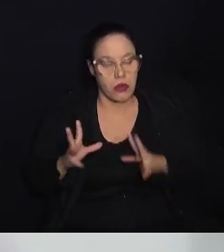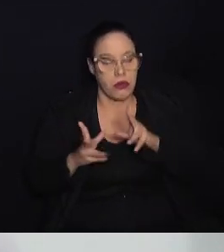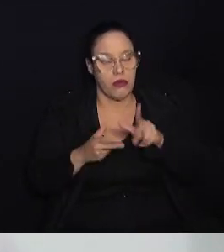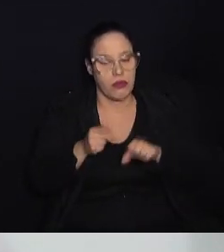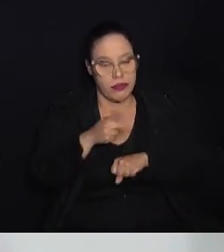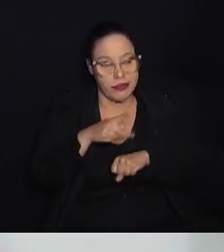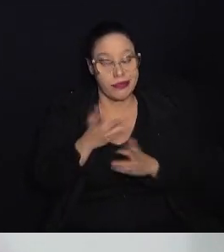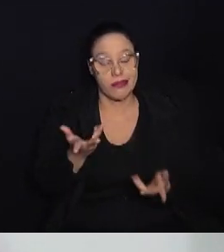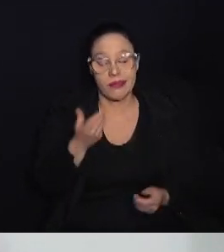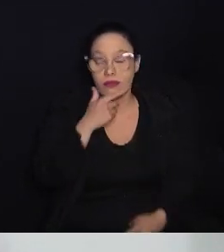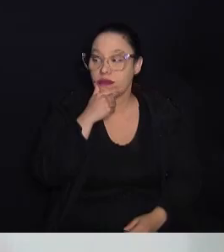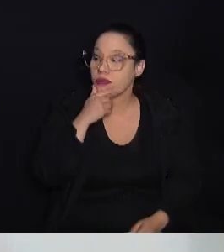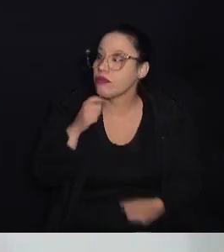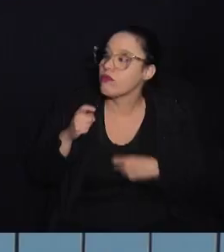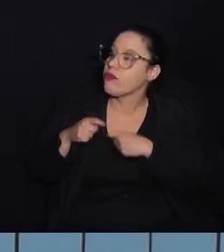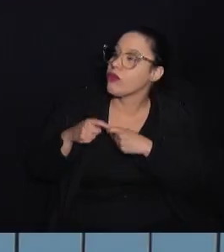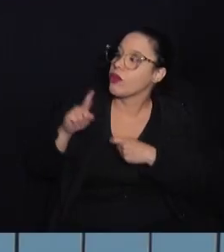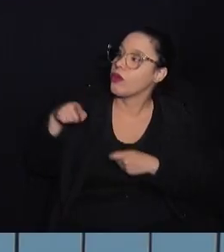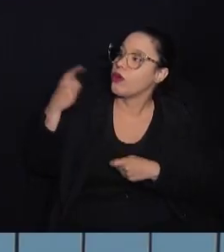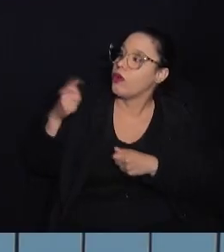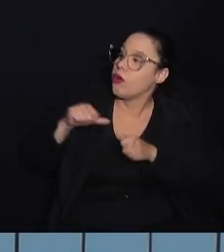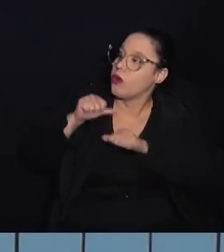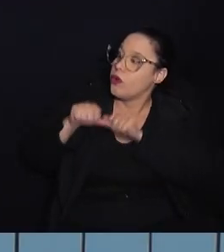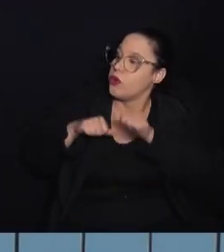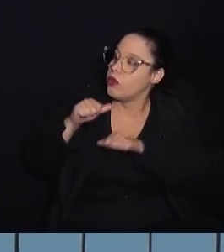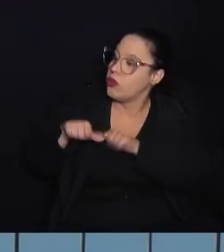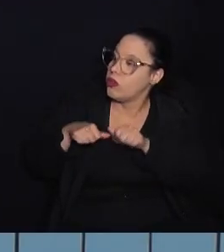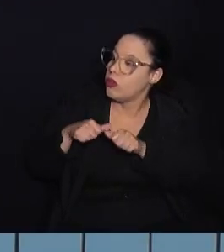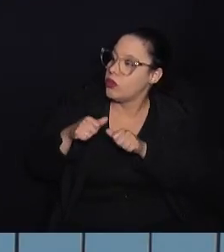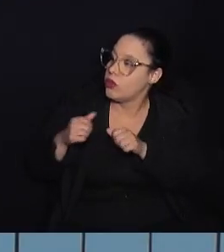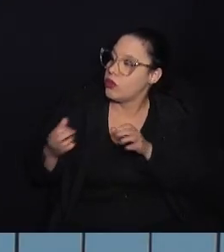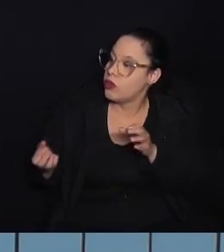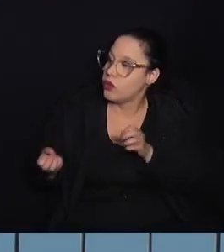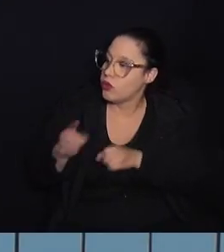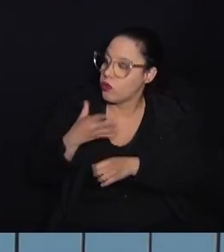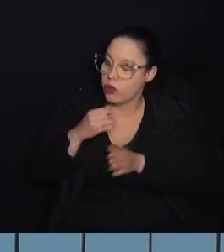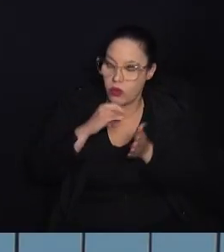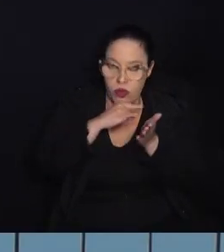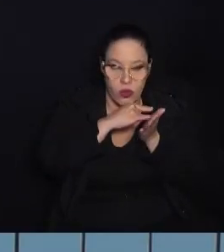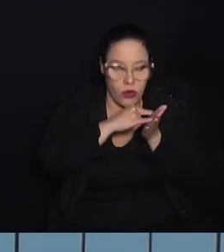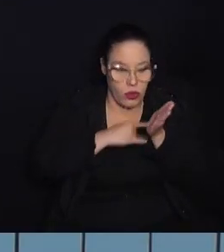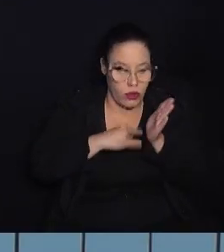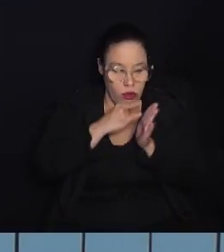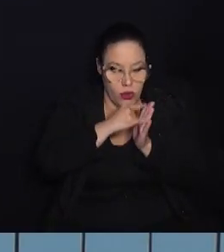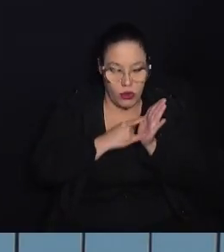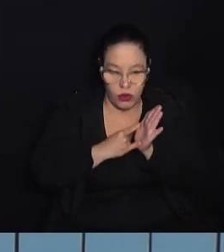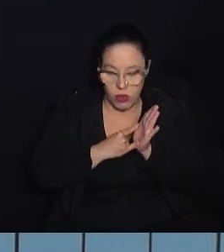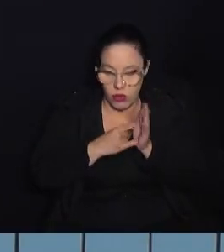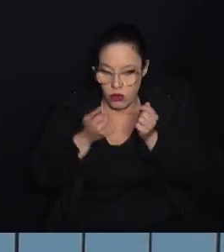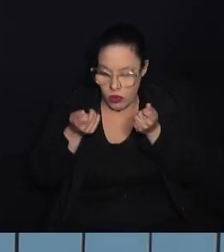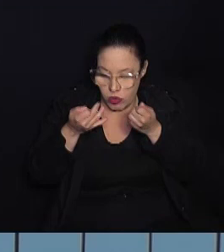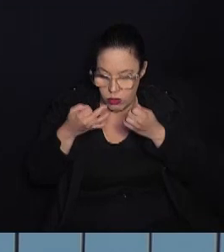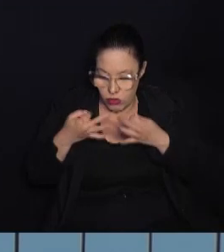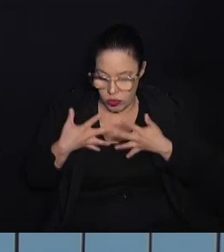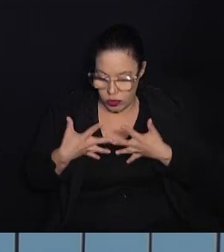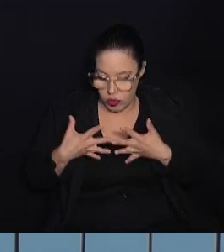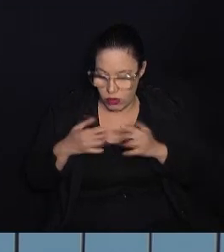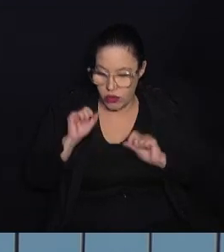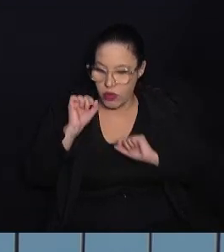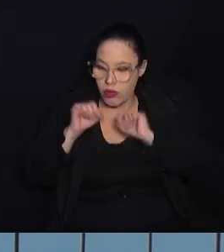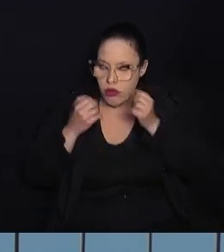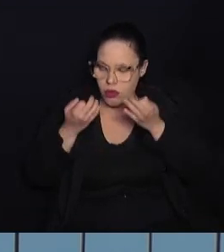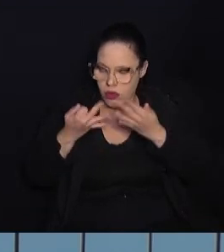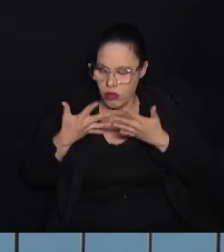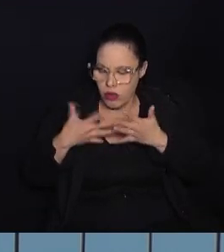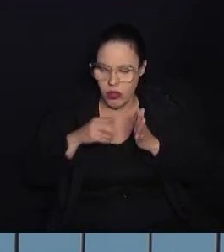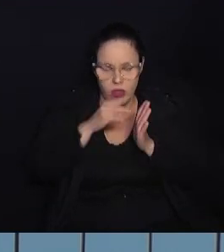no país. Agora, doutora, uma outra mudança foi a inclusão de um questionário. Eu gostaria que você explicasse um pouquinho sobre